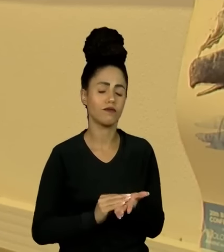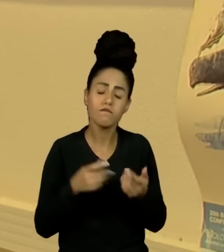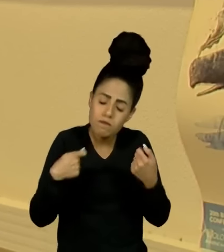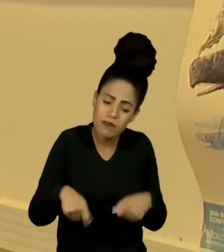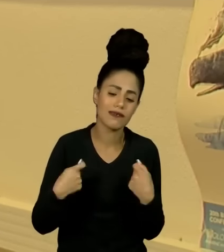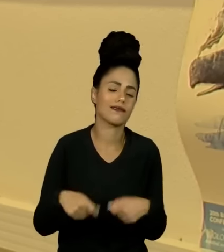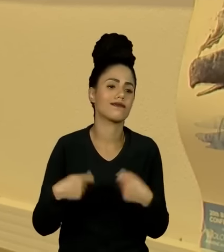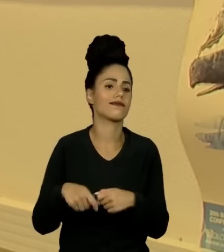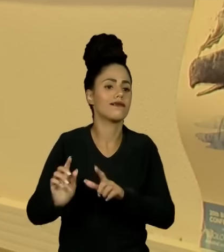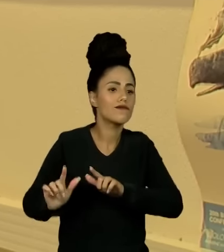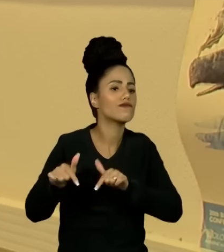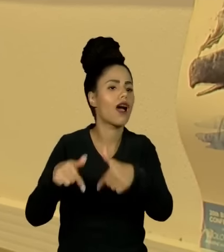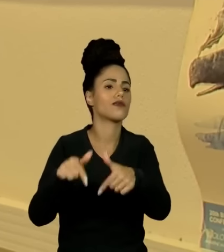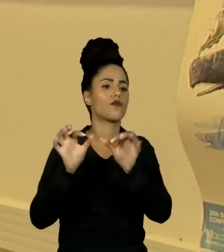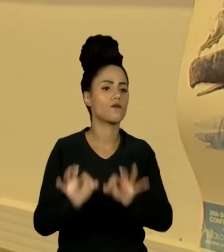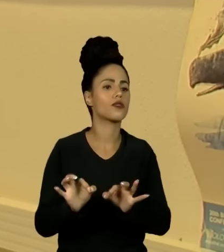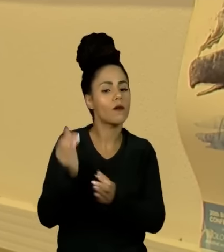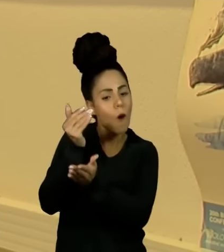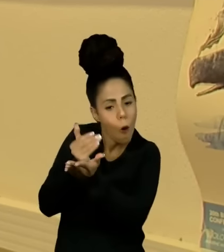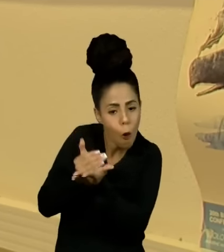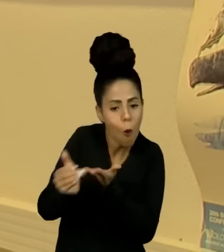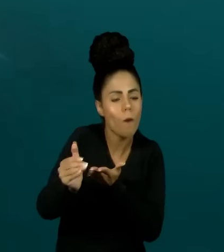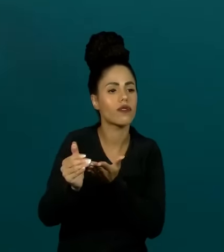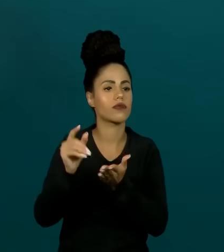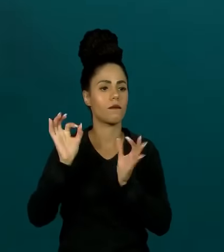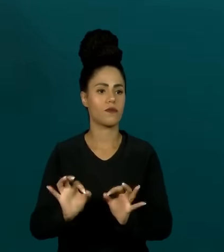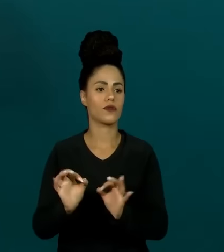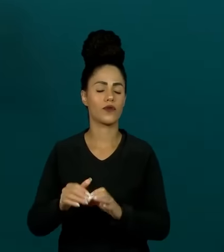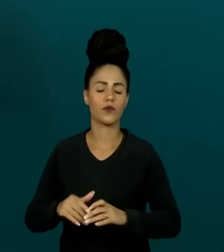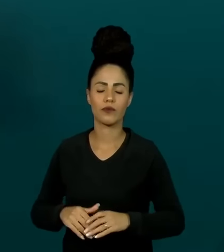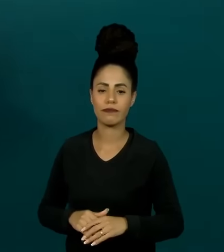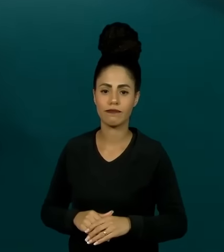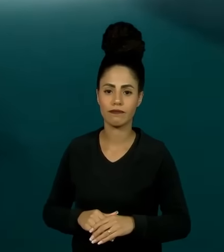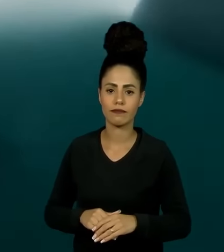Mas a gente só consegue trabalhar do zero se a informação está disponível.